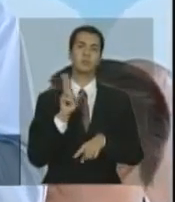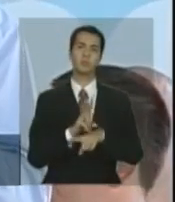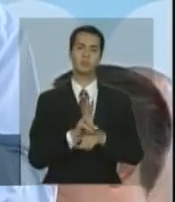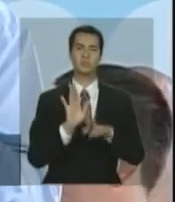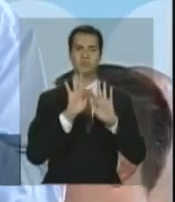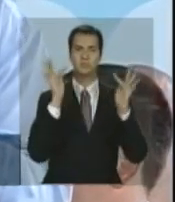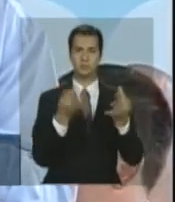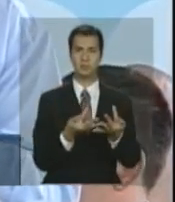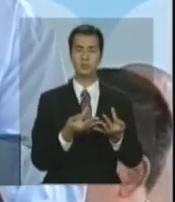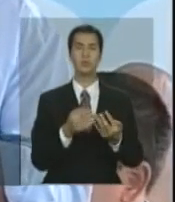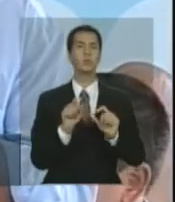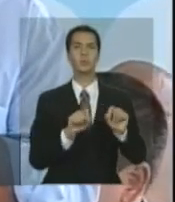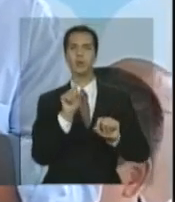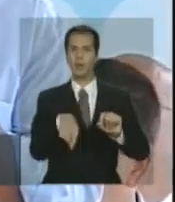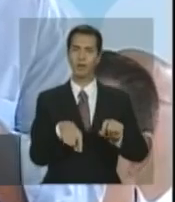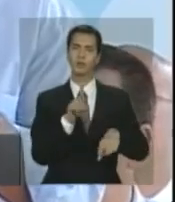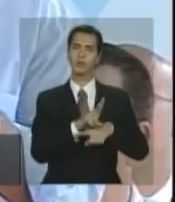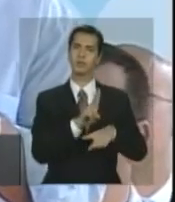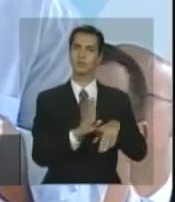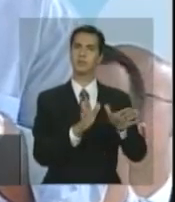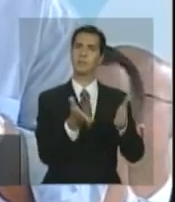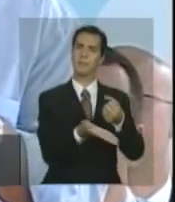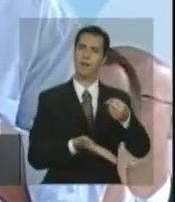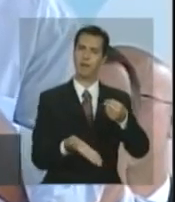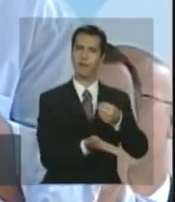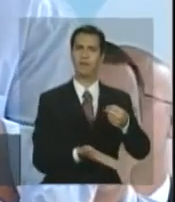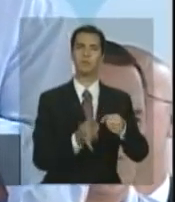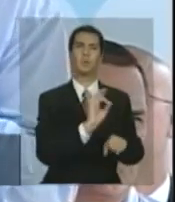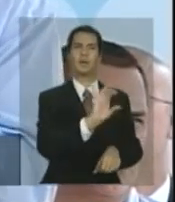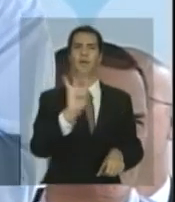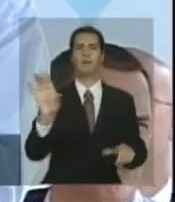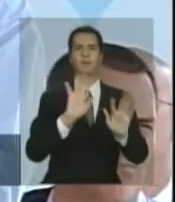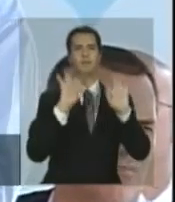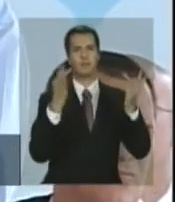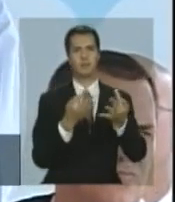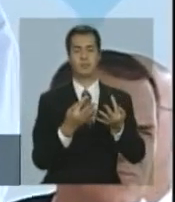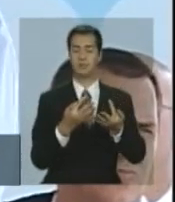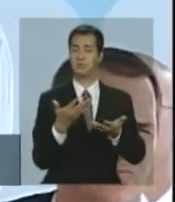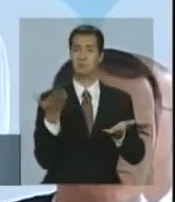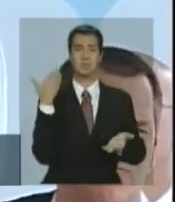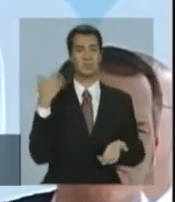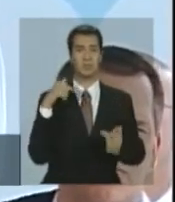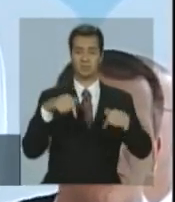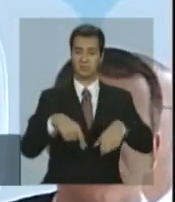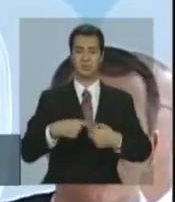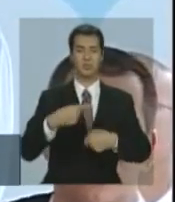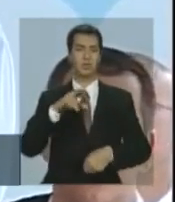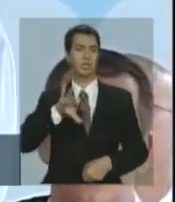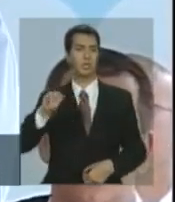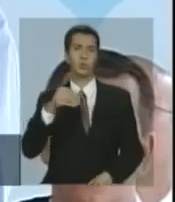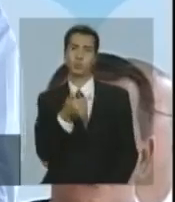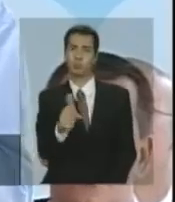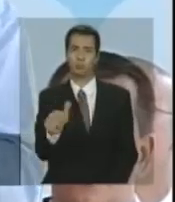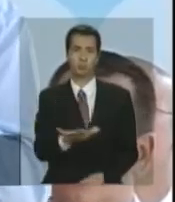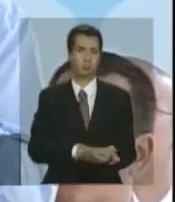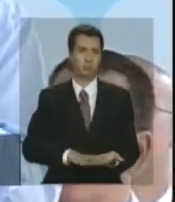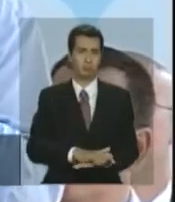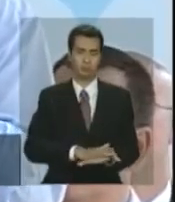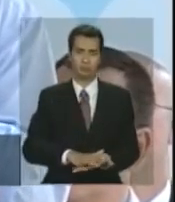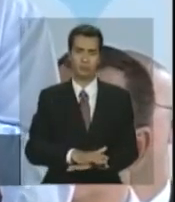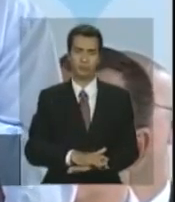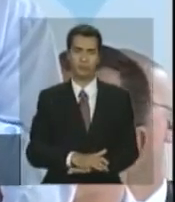que é exatamente o cuidado básico com cada família carioca, não existia na cidade do Rio de Janeiro. Menos